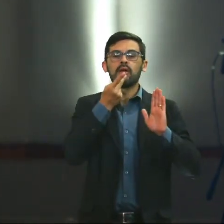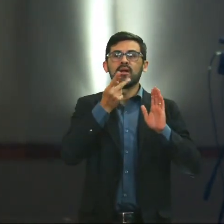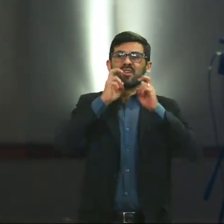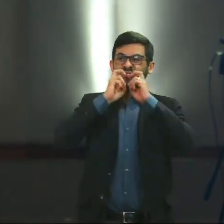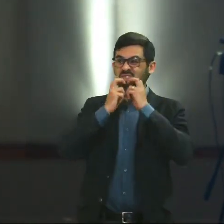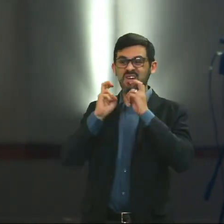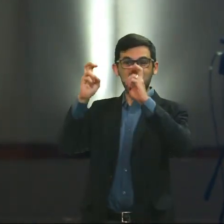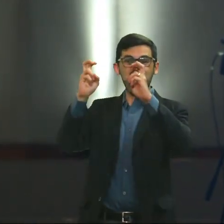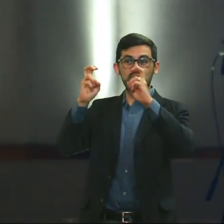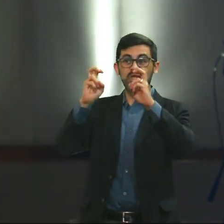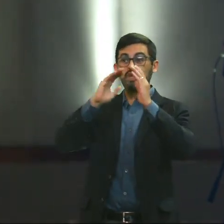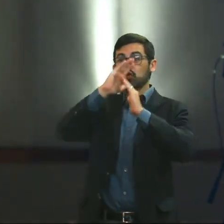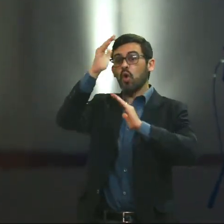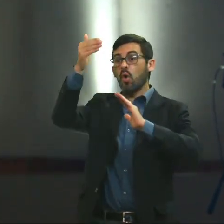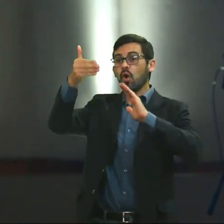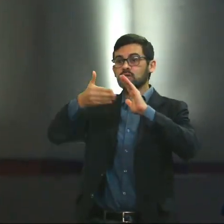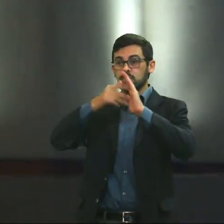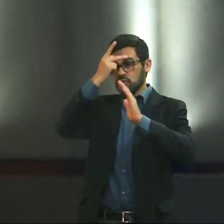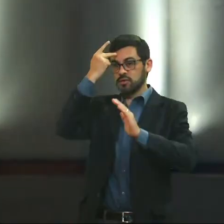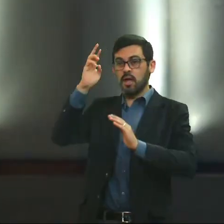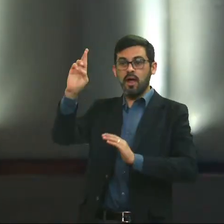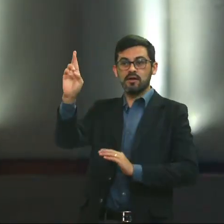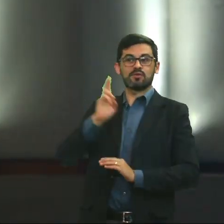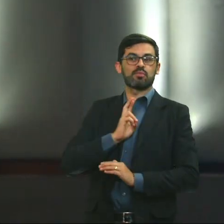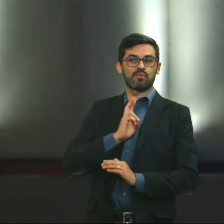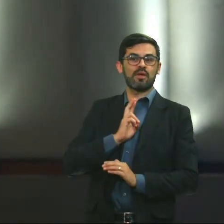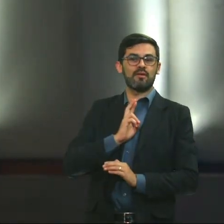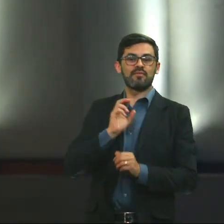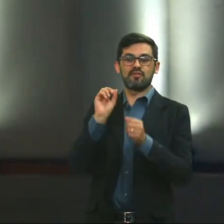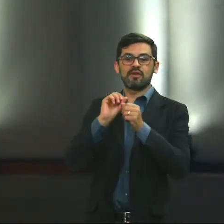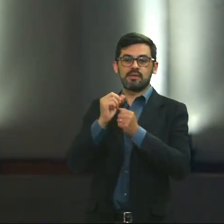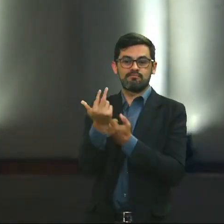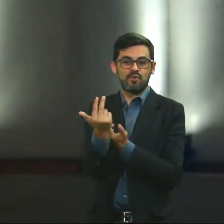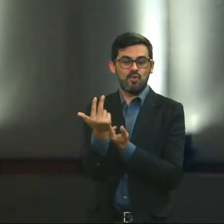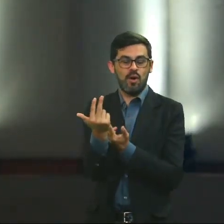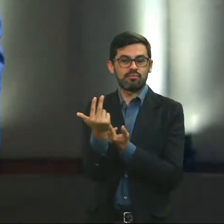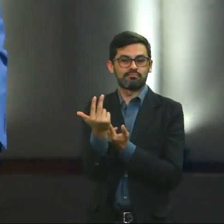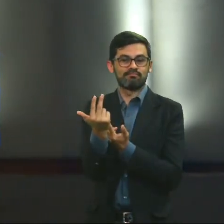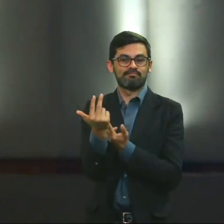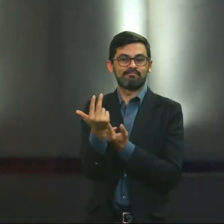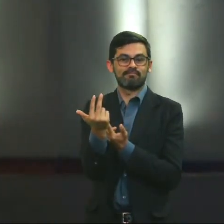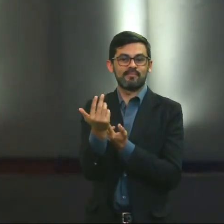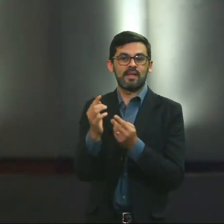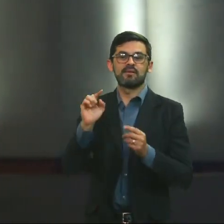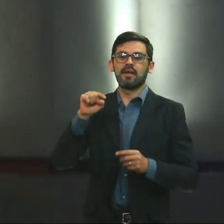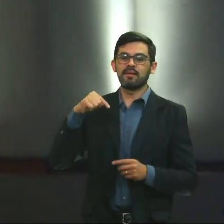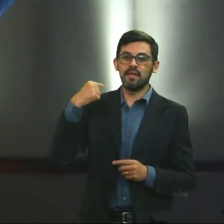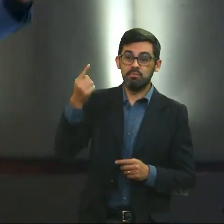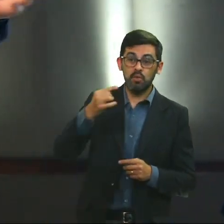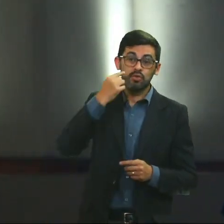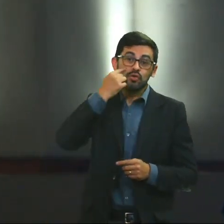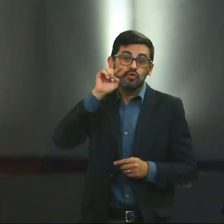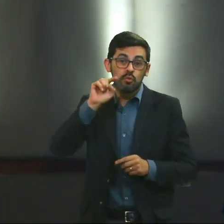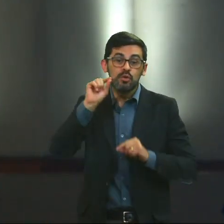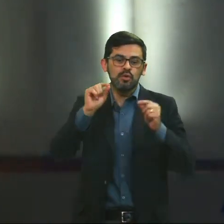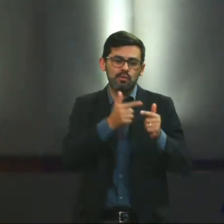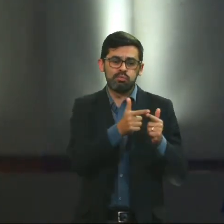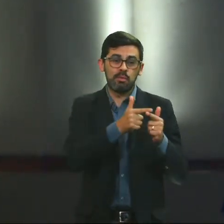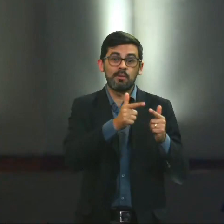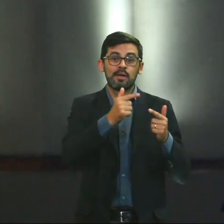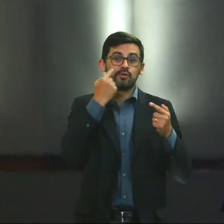grito assim, e todos tinham que responder, tinham que fazer o mesmo. E depois de descobrir o